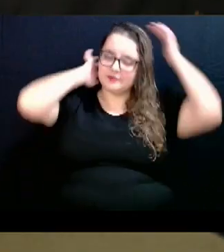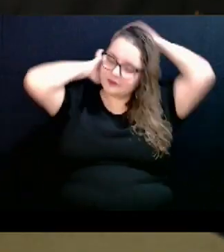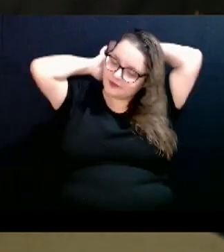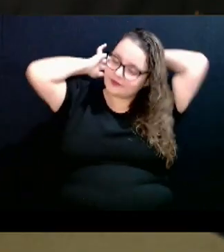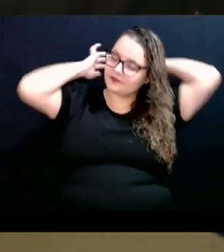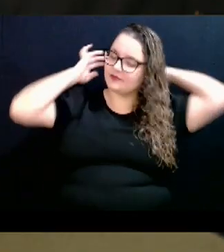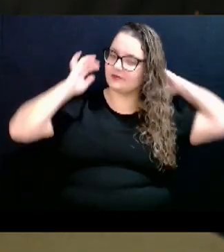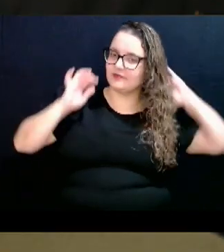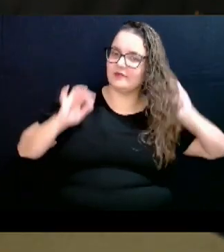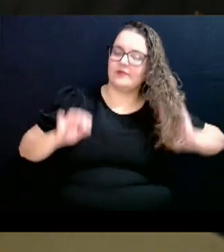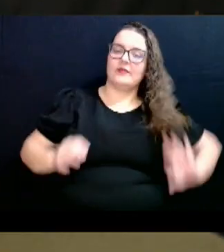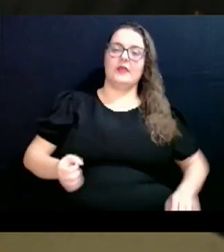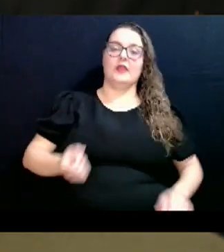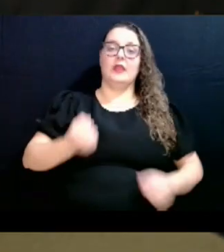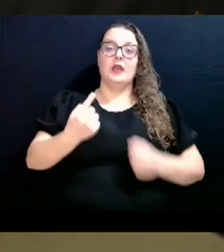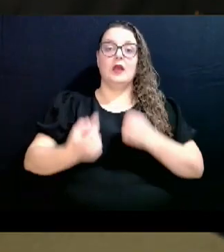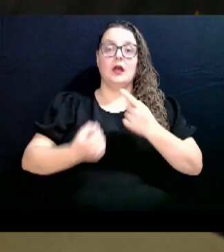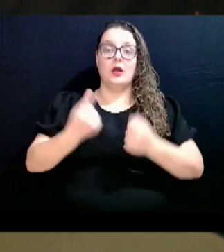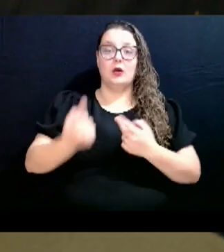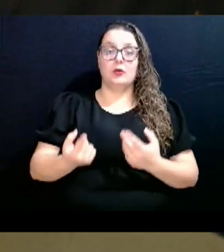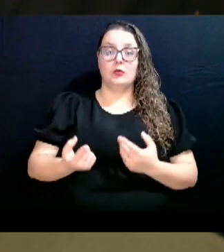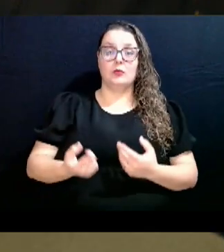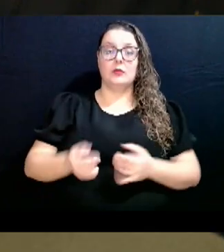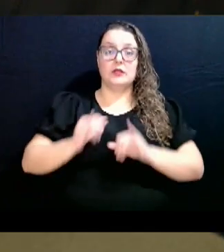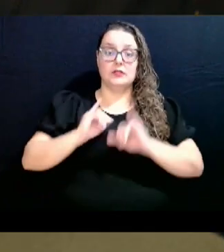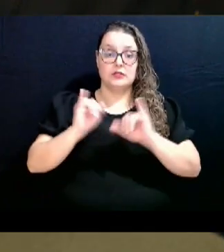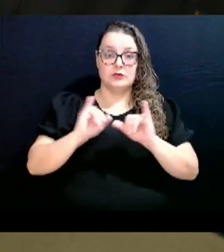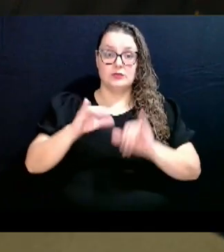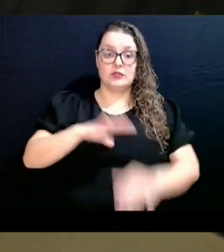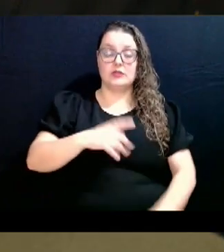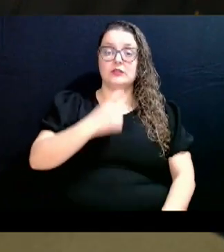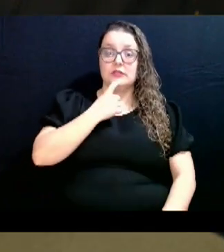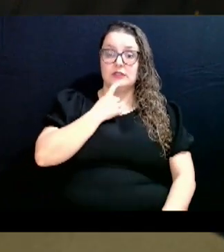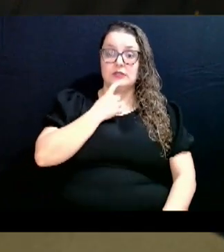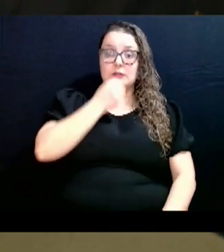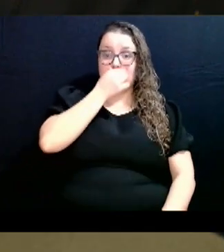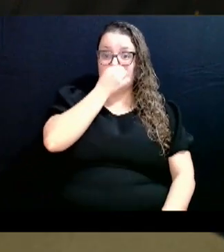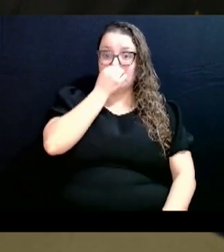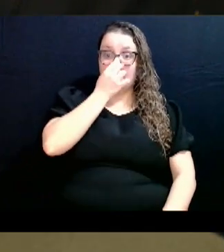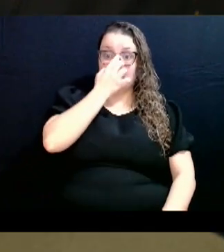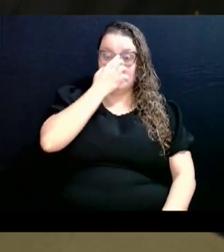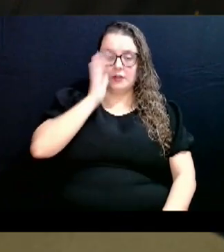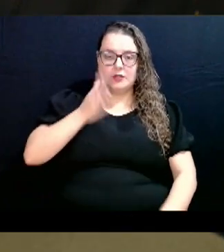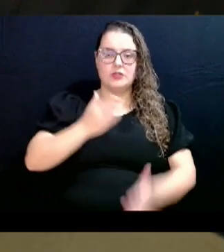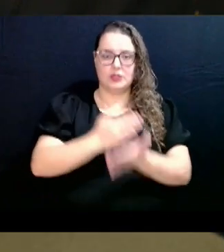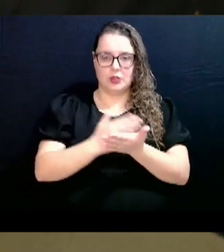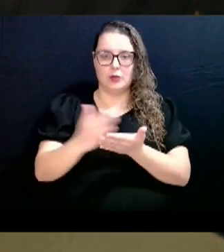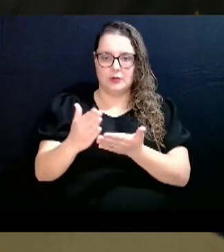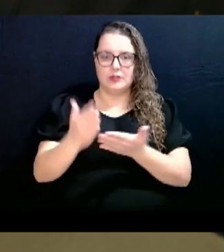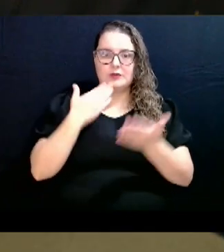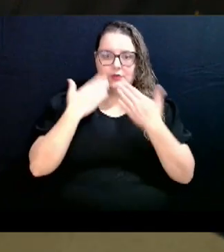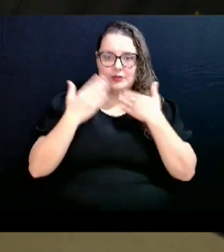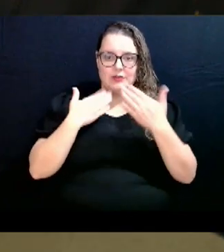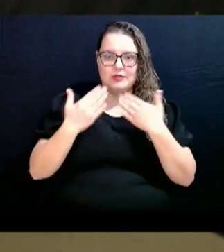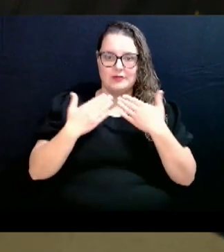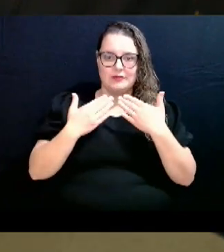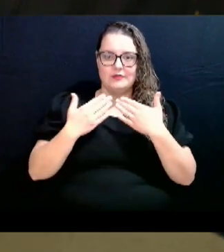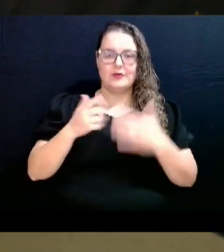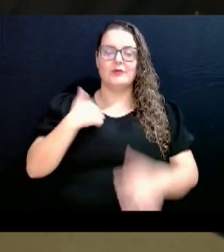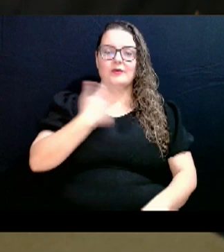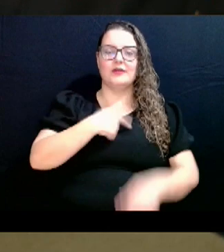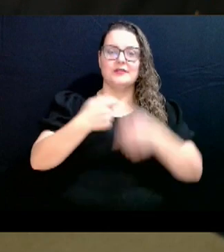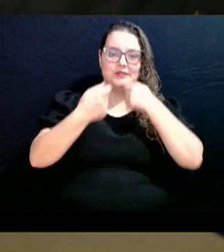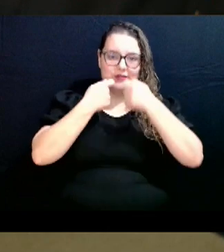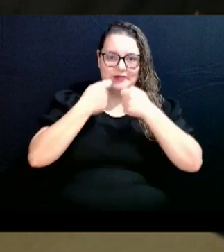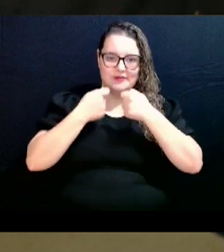notícias, algumas informações aqui da cidade de Campinas e daqui a pouquinho a gente já inicia então o nosso bate-papo com as nossas entrevistadas, viu?